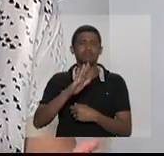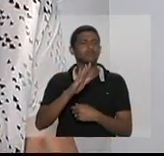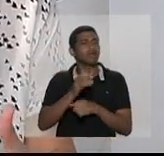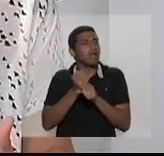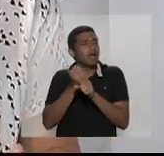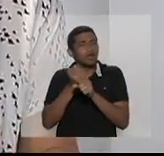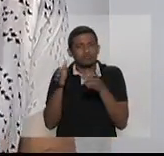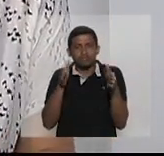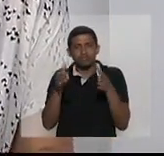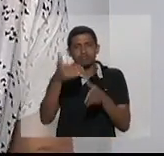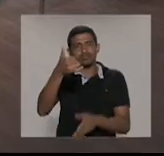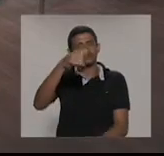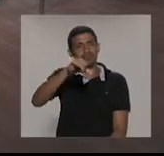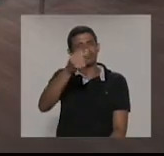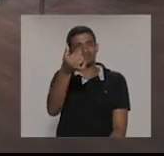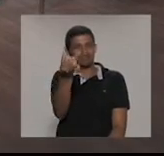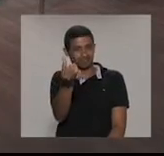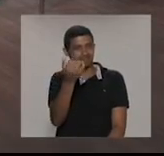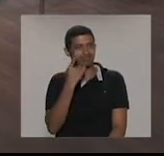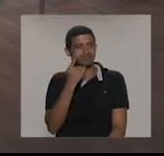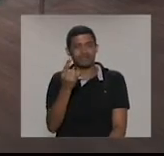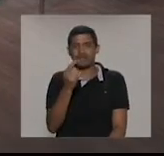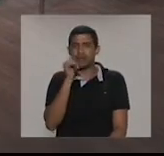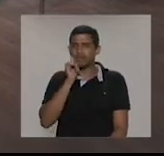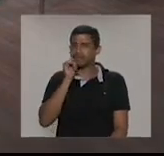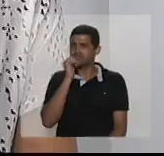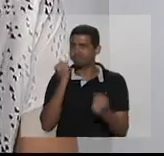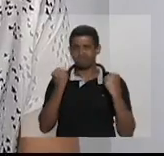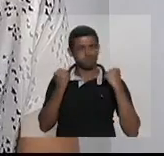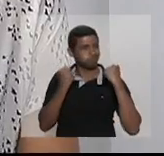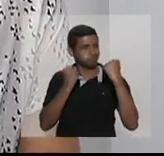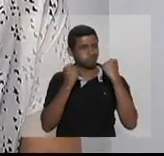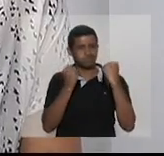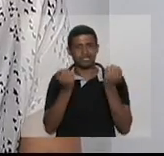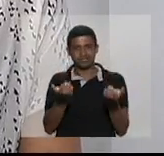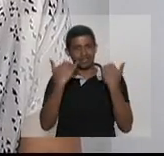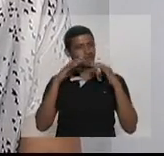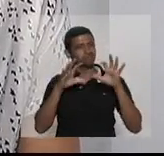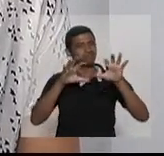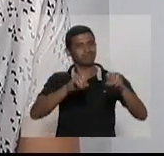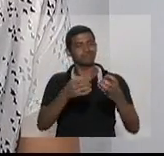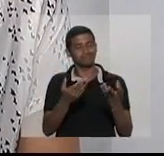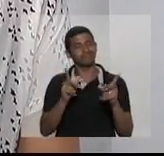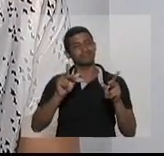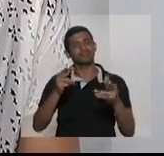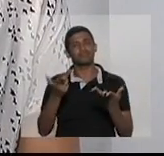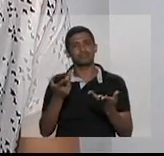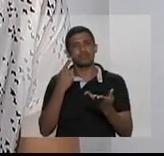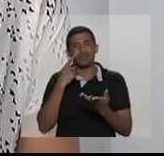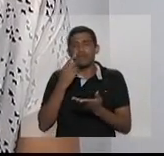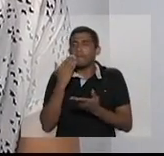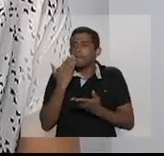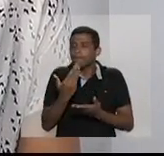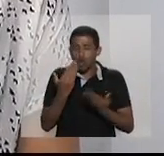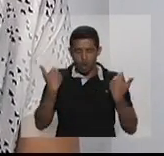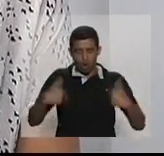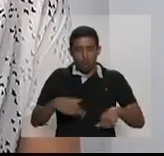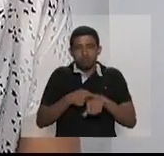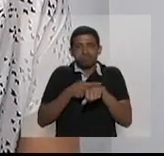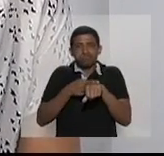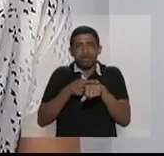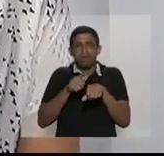de 1916. 1916. Então, uma mulher que tem uma força que traz, né, a